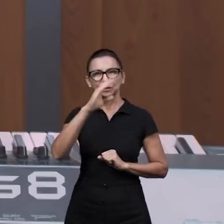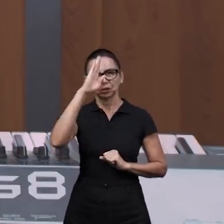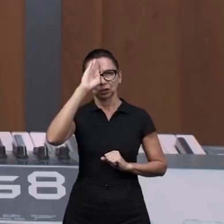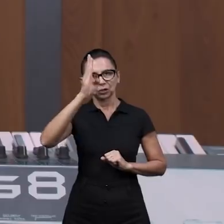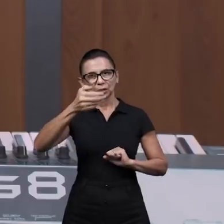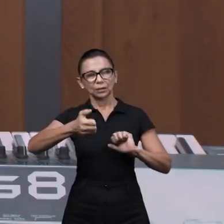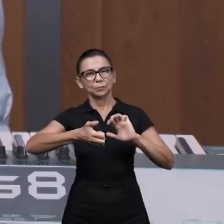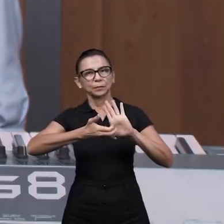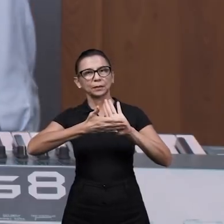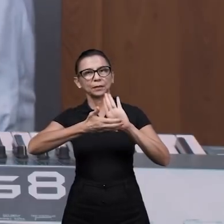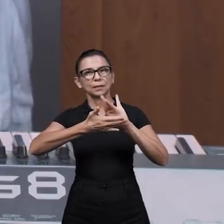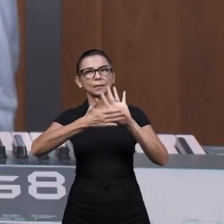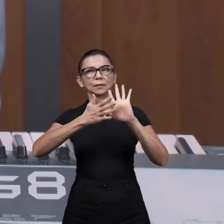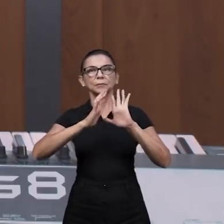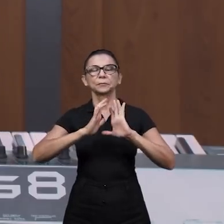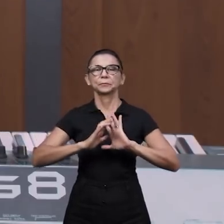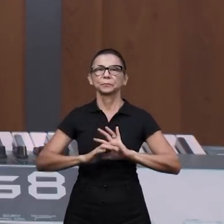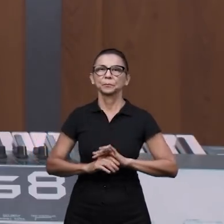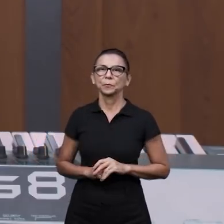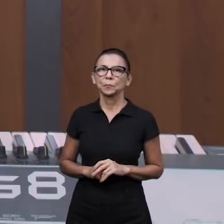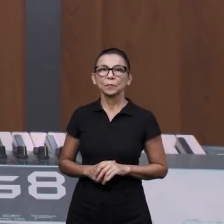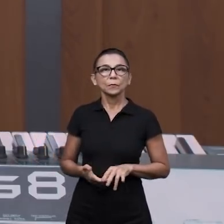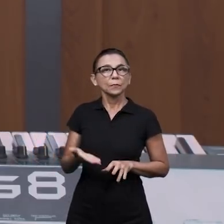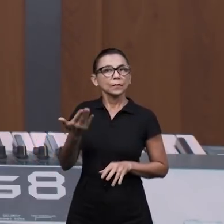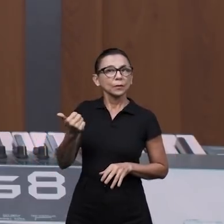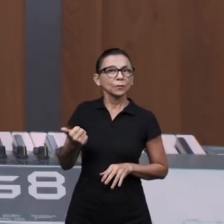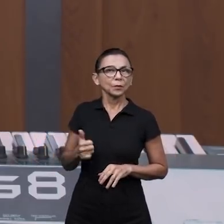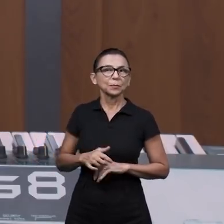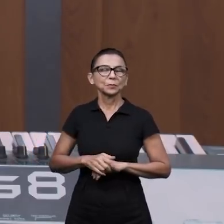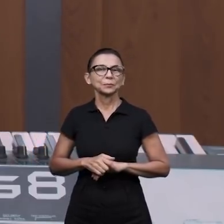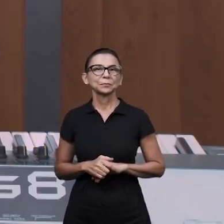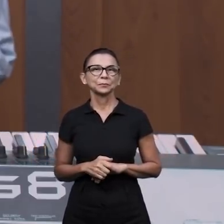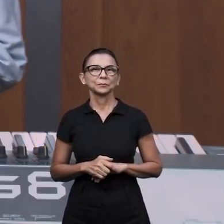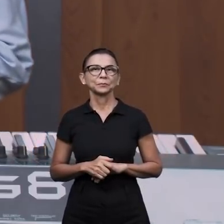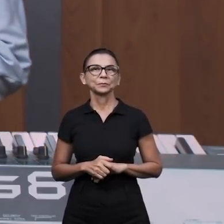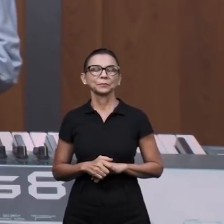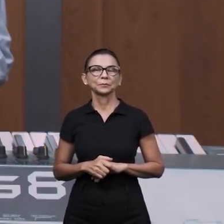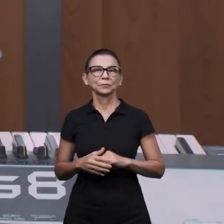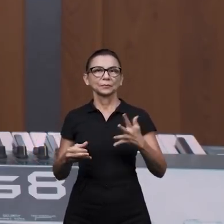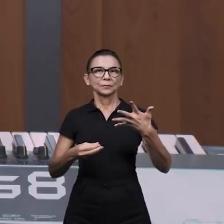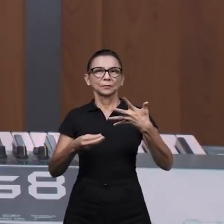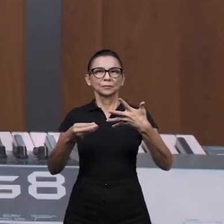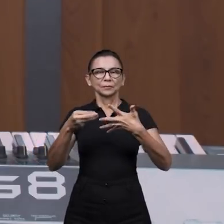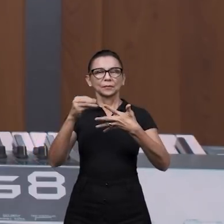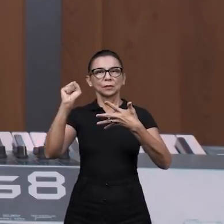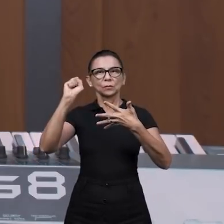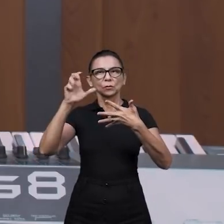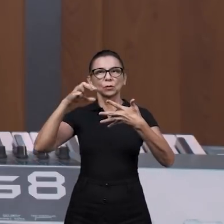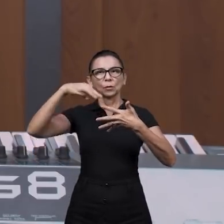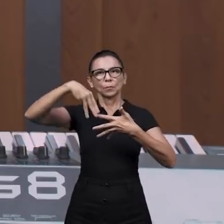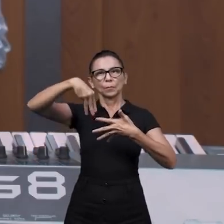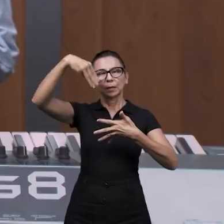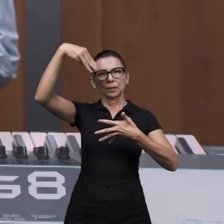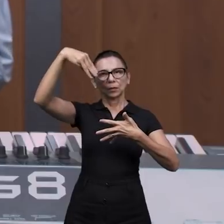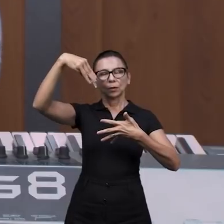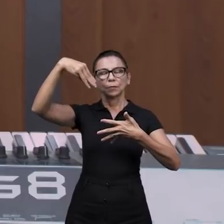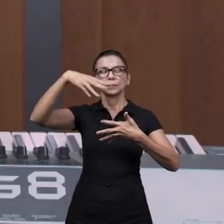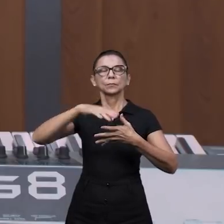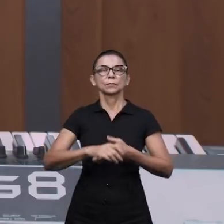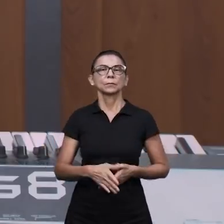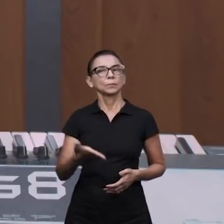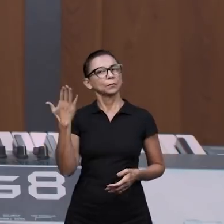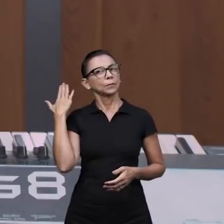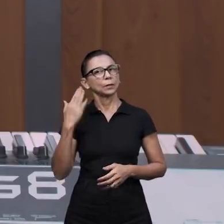louvor Pai, Estou a Te Clamar. Vamos fazer comigo essa escala de Sol maior, contando 4 tempos em cada nota. Vamos